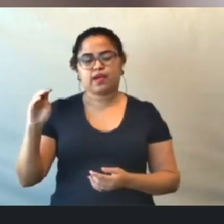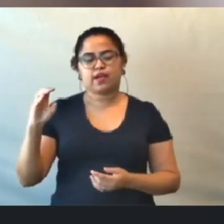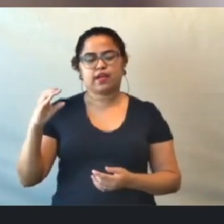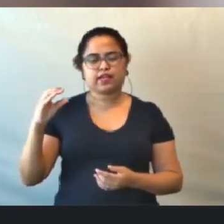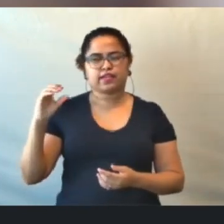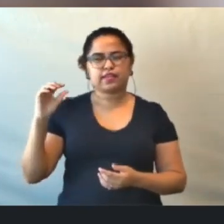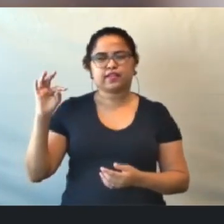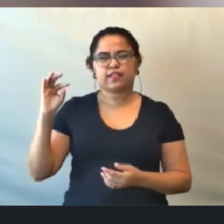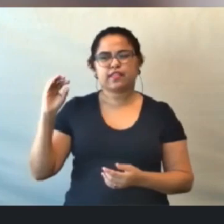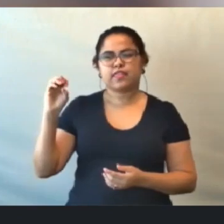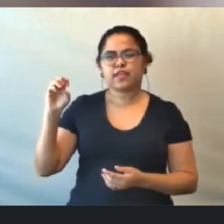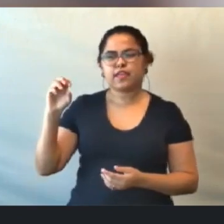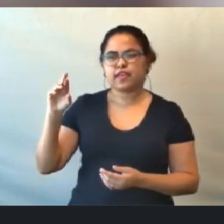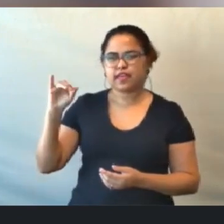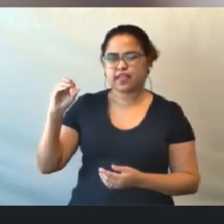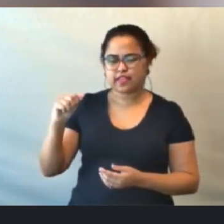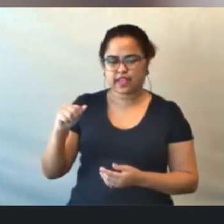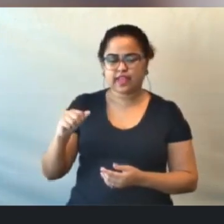tratamento indicado.